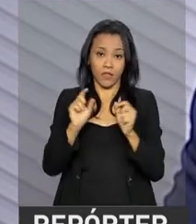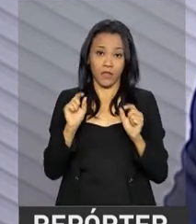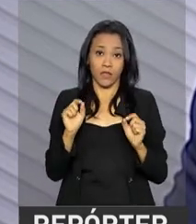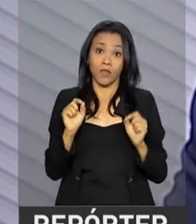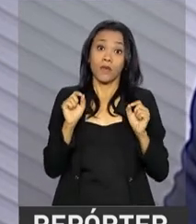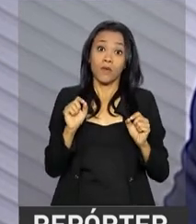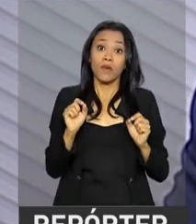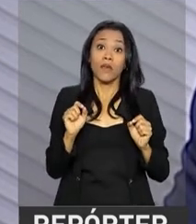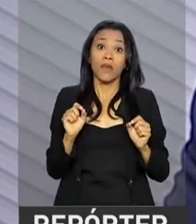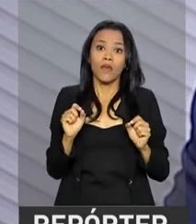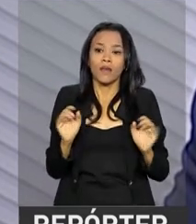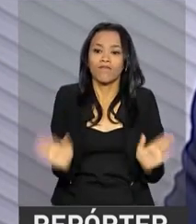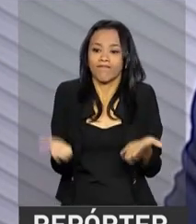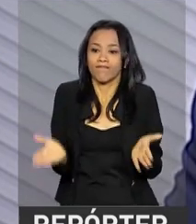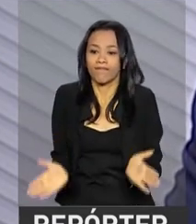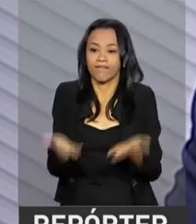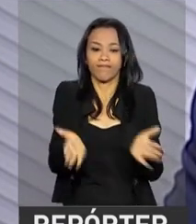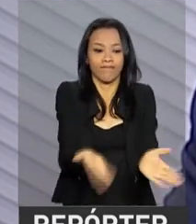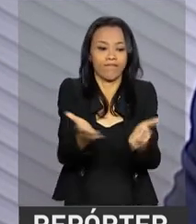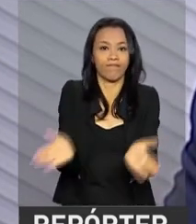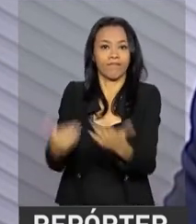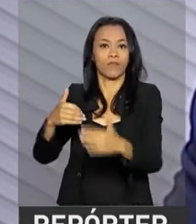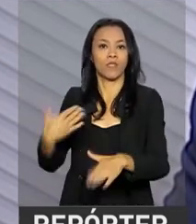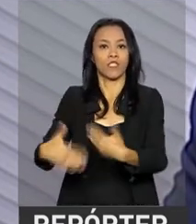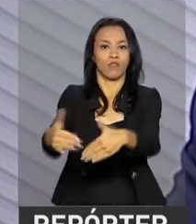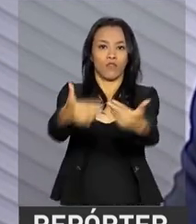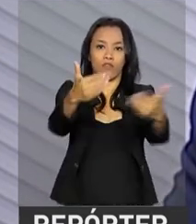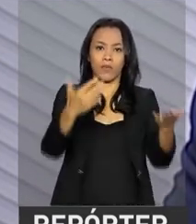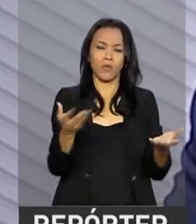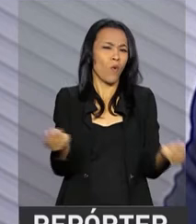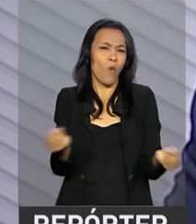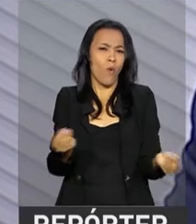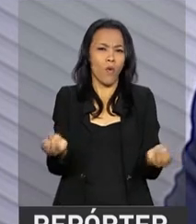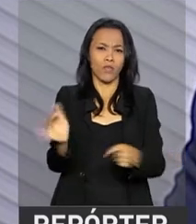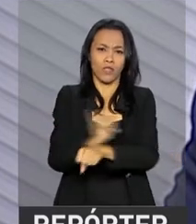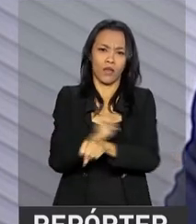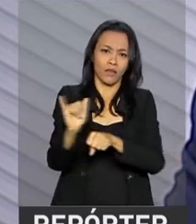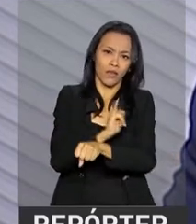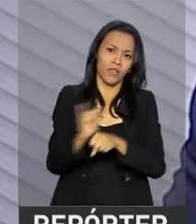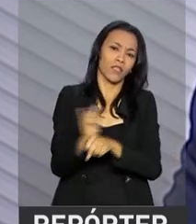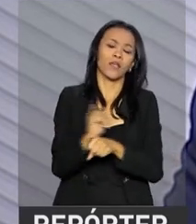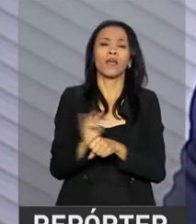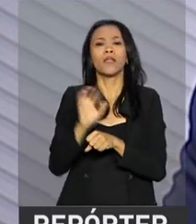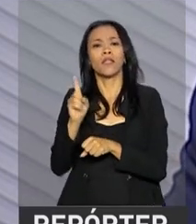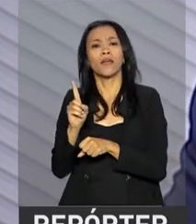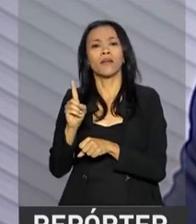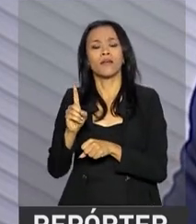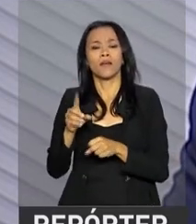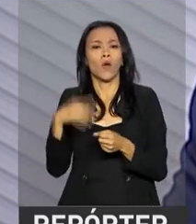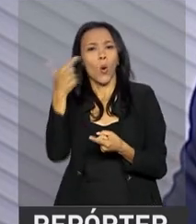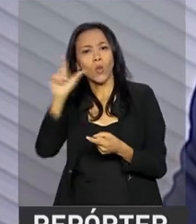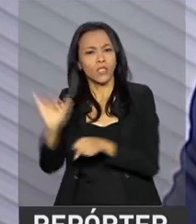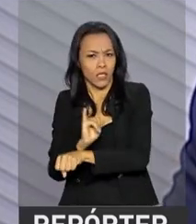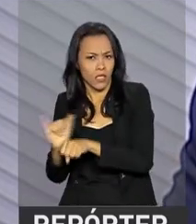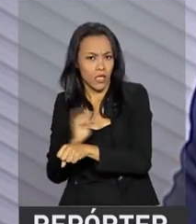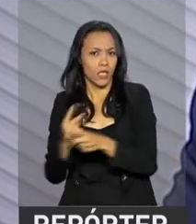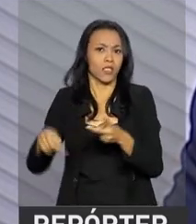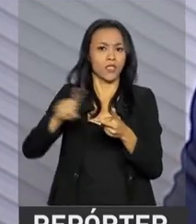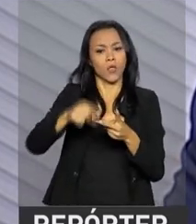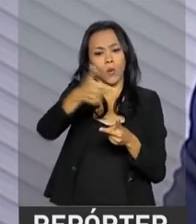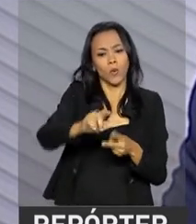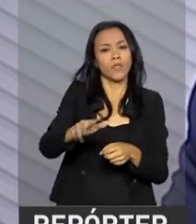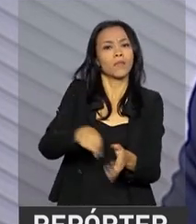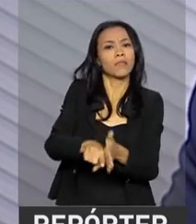indutor do desenvolvimento através de ferramentas como app e outras ferramentas na área de